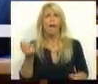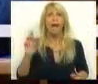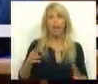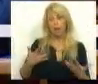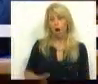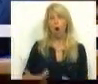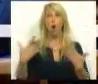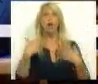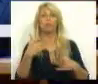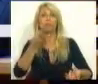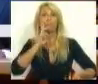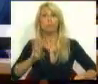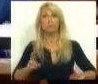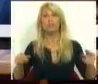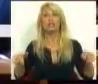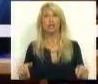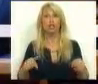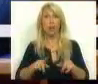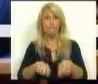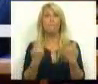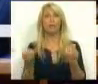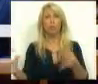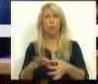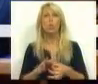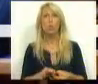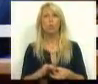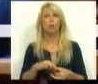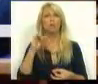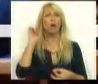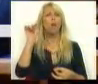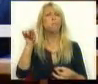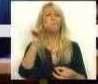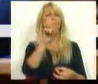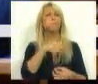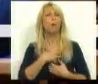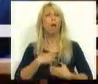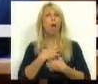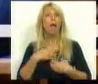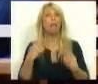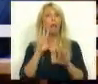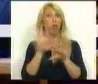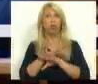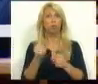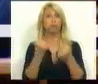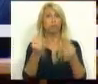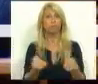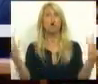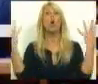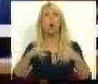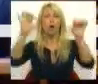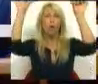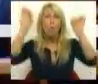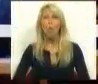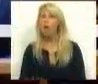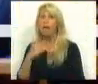dos partidos da coligação não conseguem disfarçar o seu incómodo. Este orçamento é mau e é portador de uma autêntica